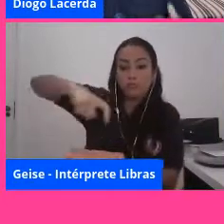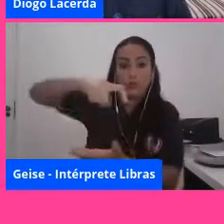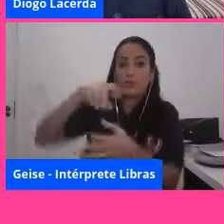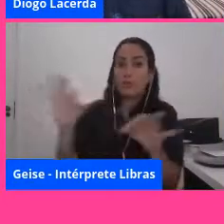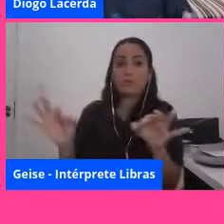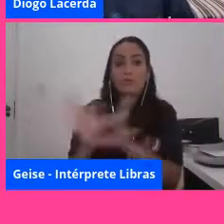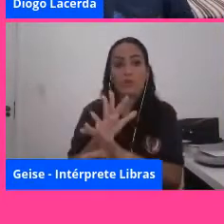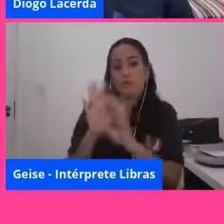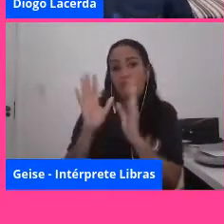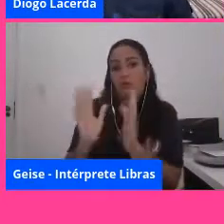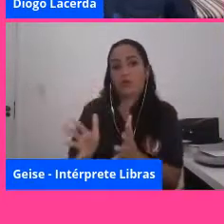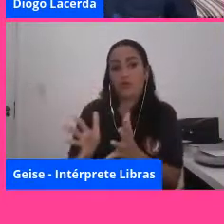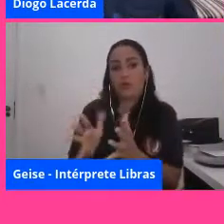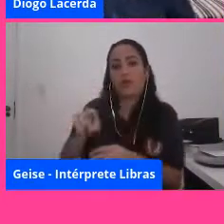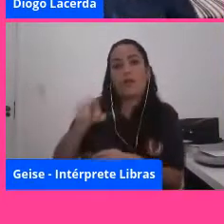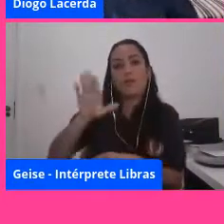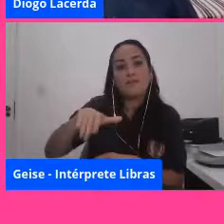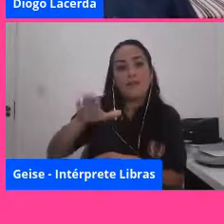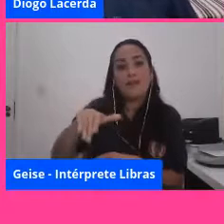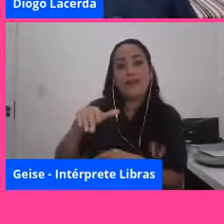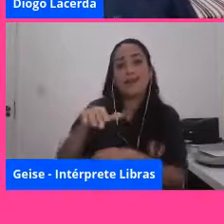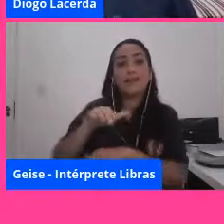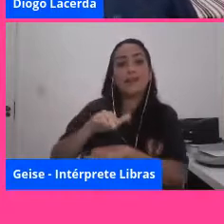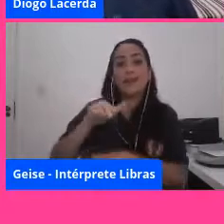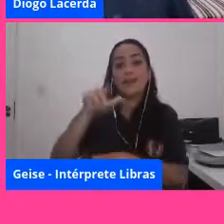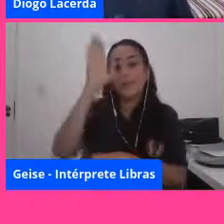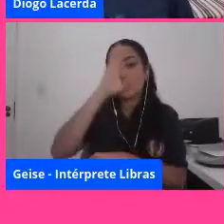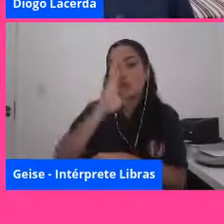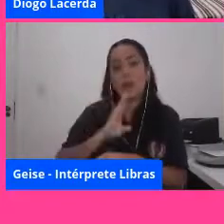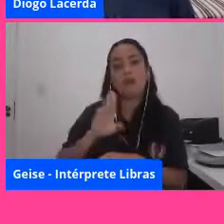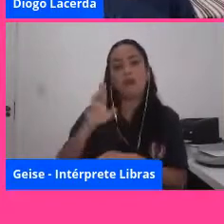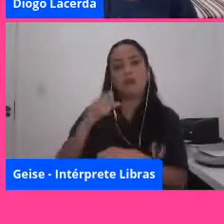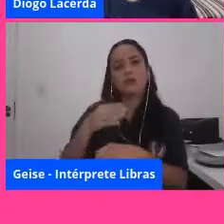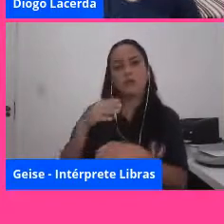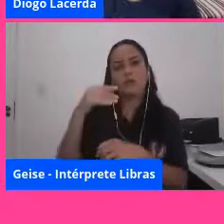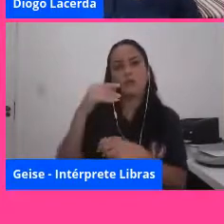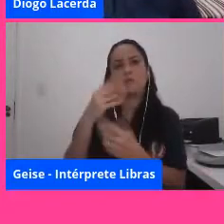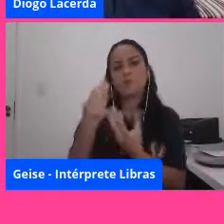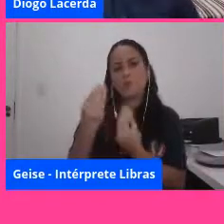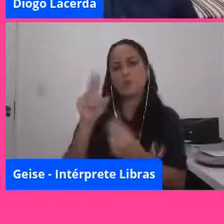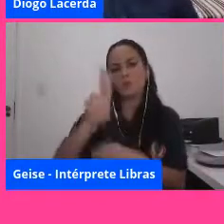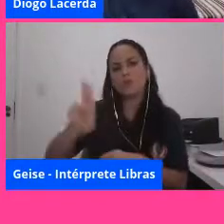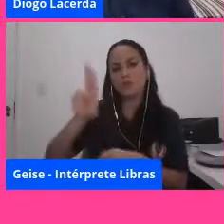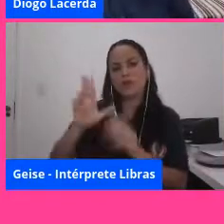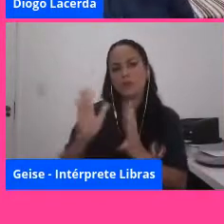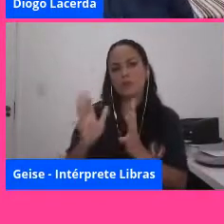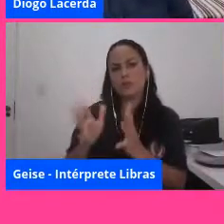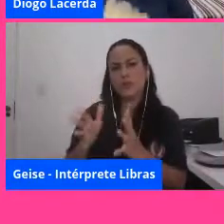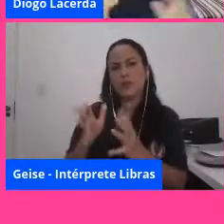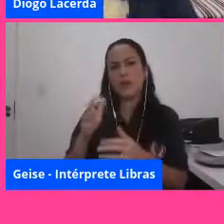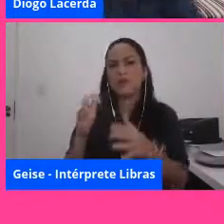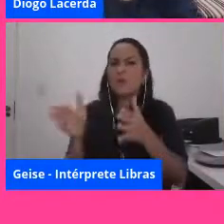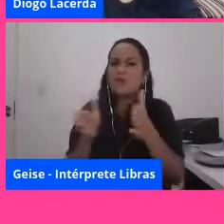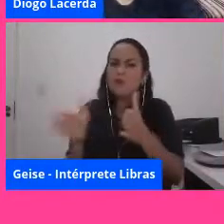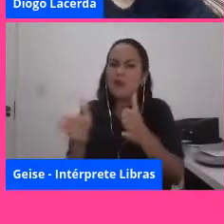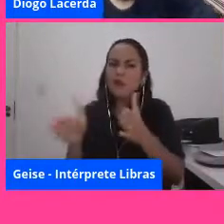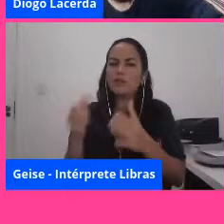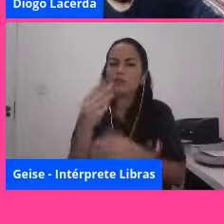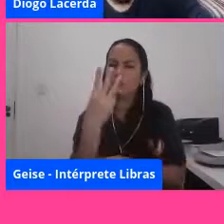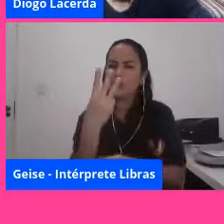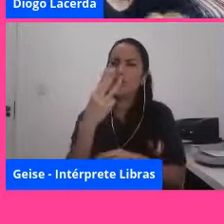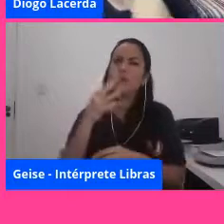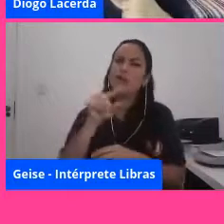ela é uma impressora boa, de baixo custo, é a Ender 3. Ela vai variar em, sei lá, 3.500. Essa